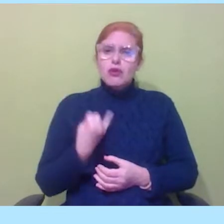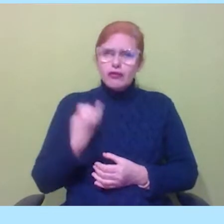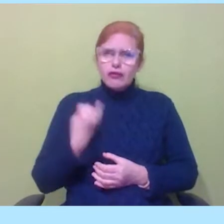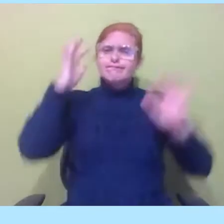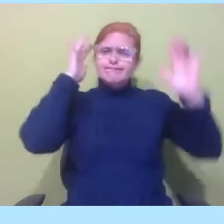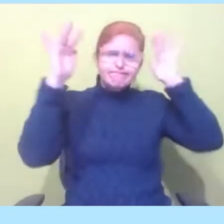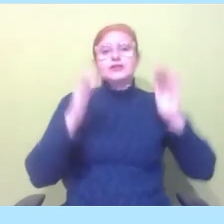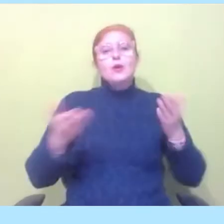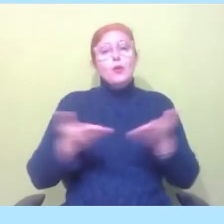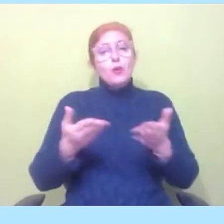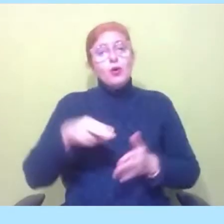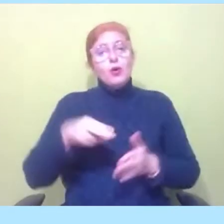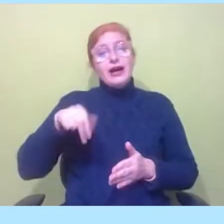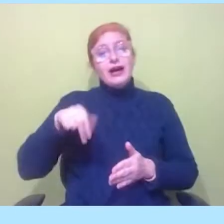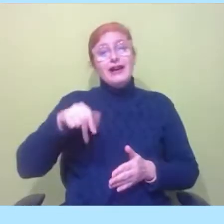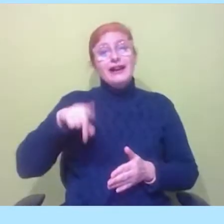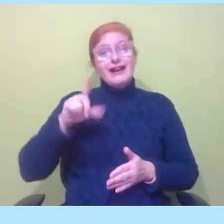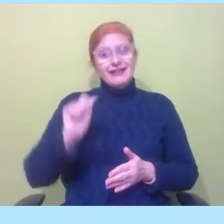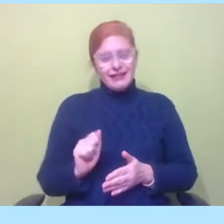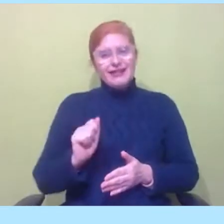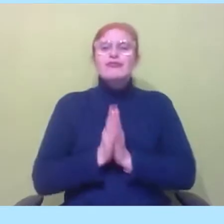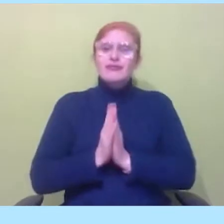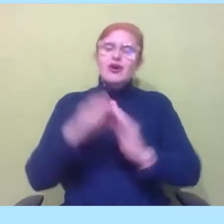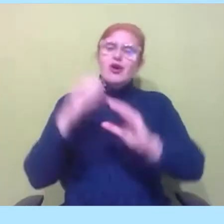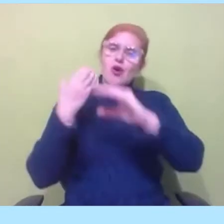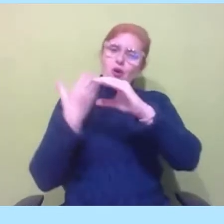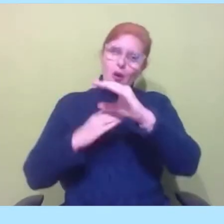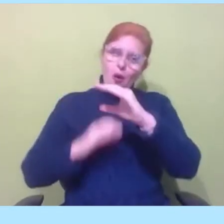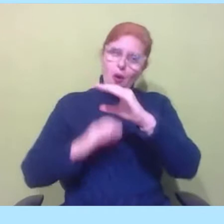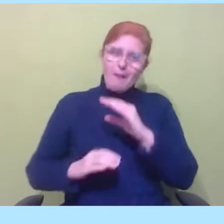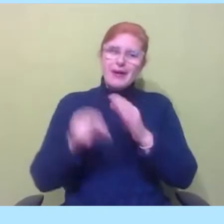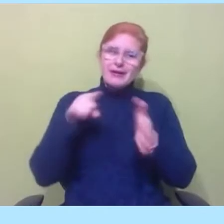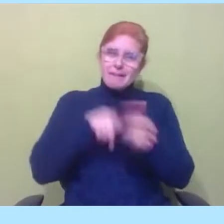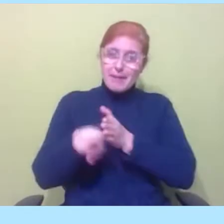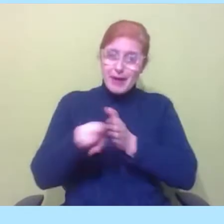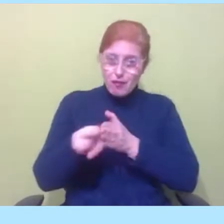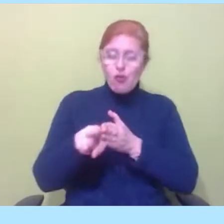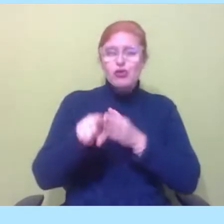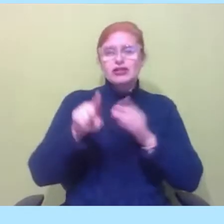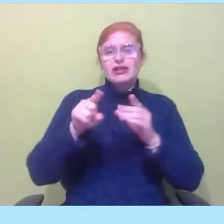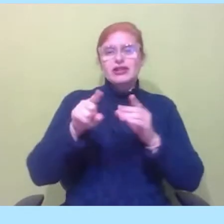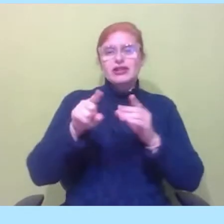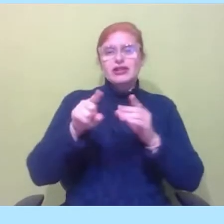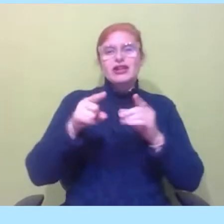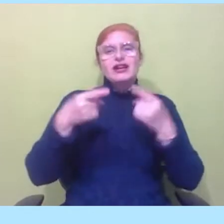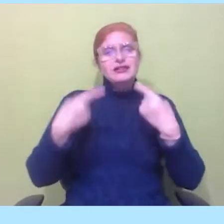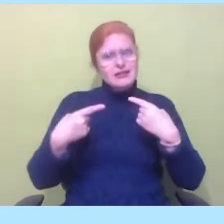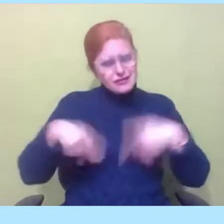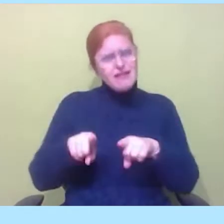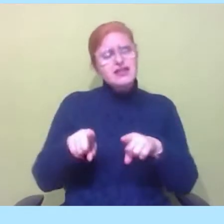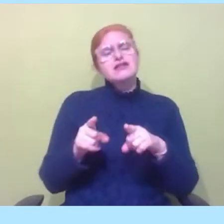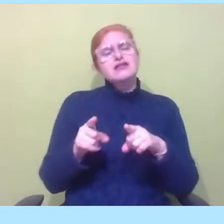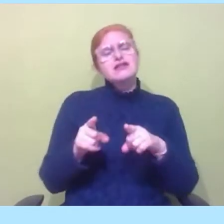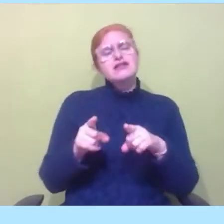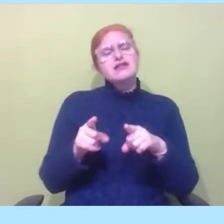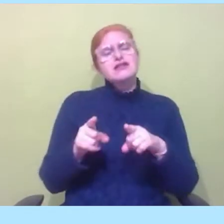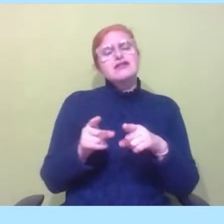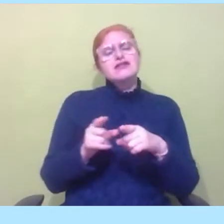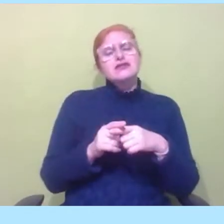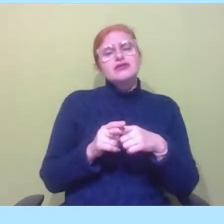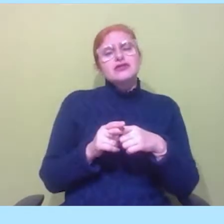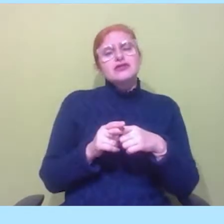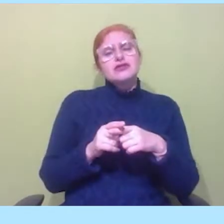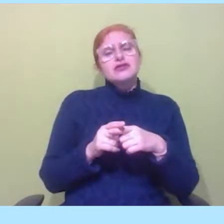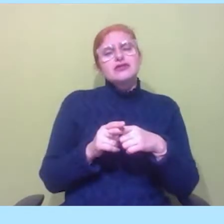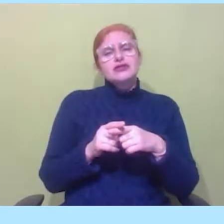comentar essas perguntas que a gente trouxe, né, que tem a ver com os desafios nossos de apropriação dessa